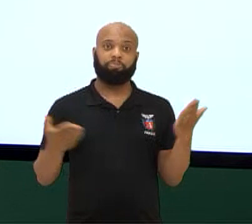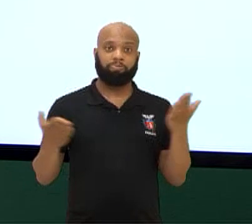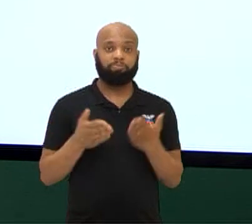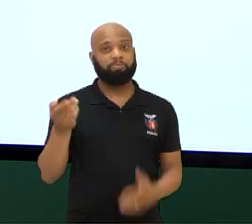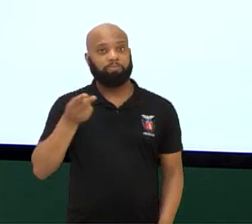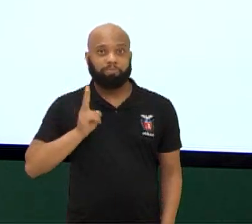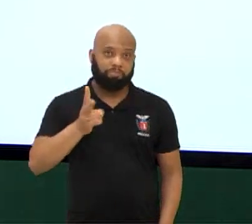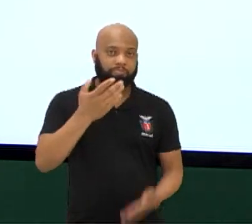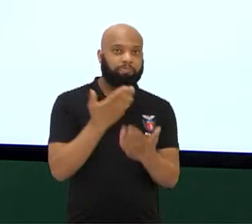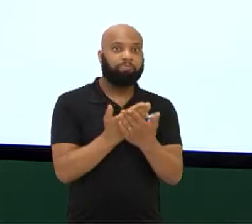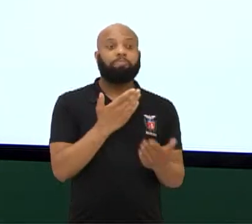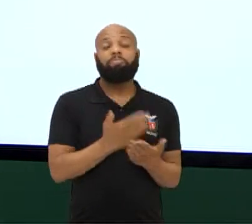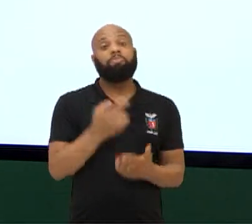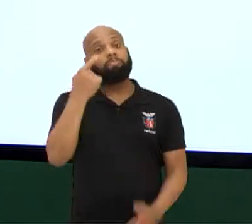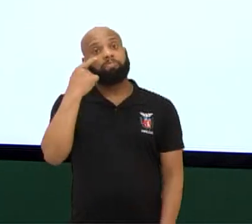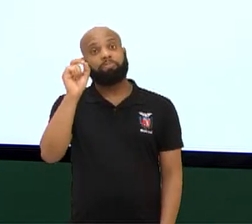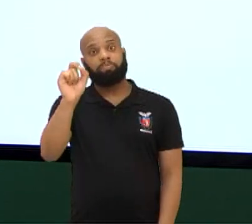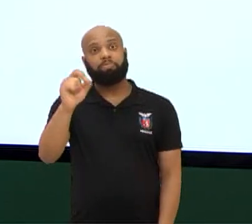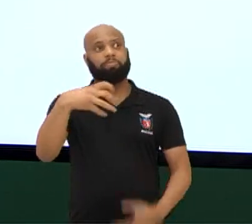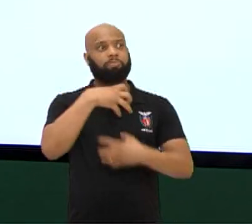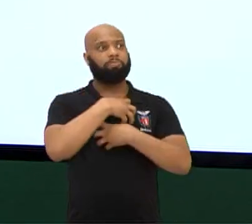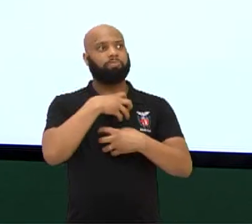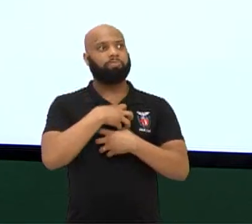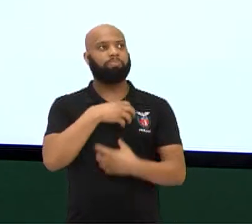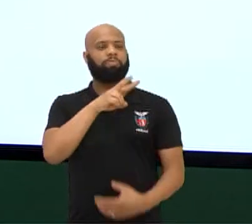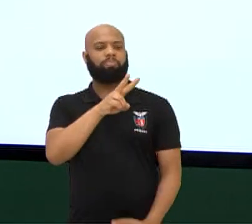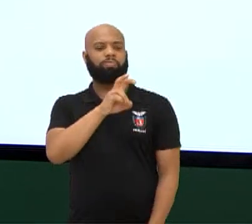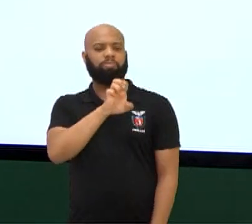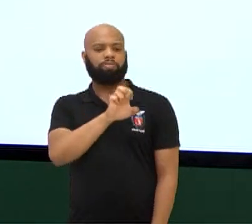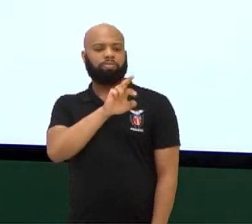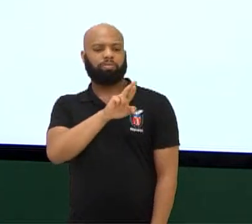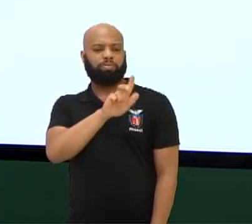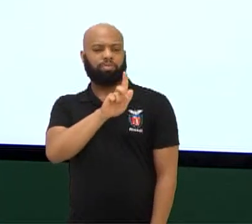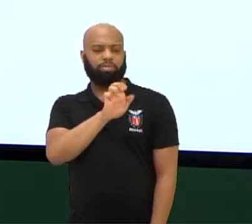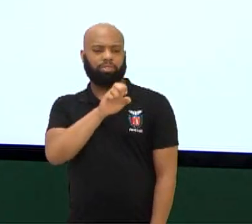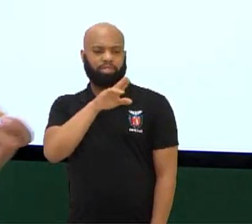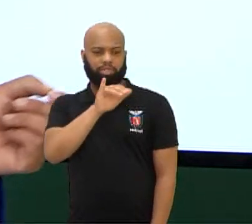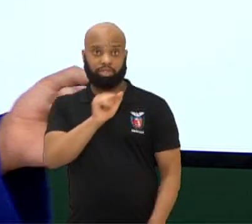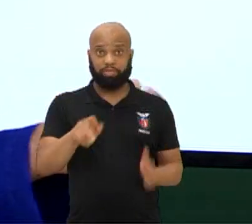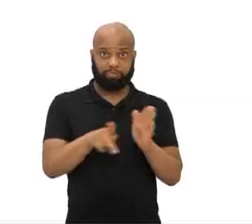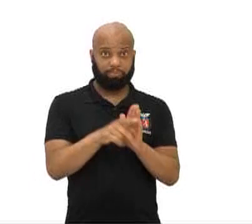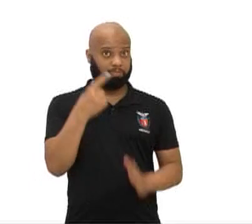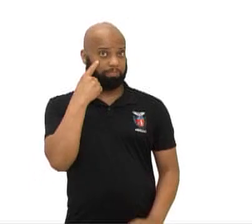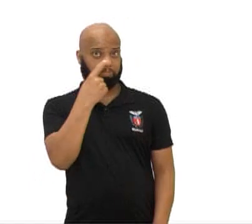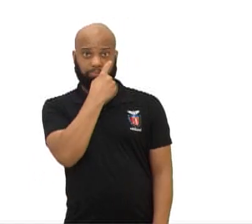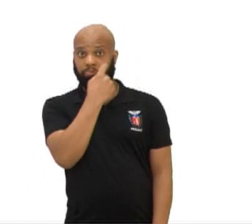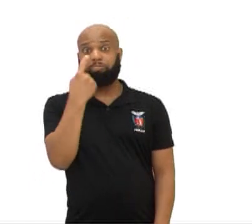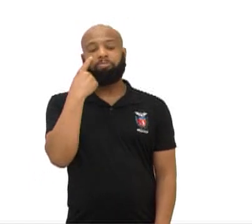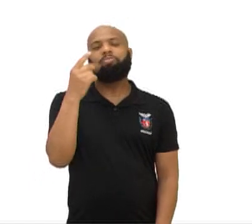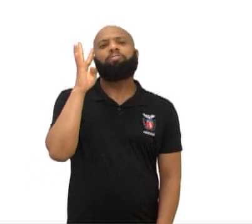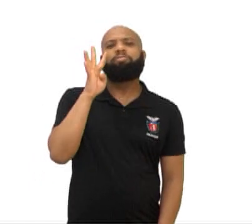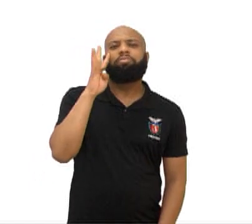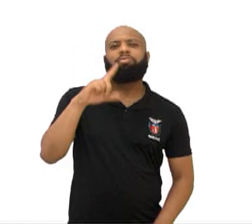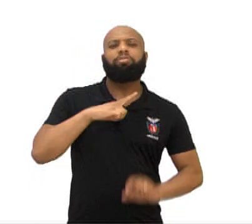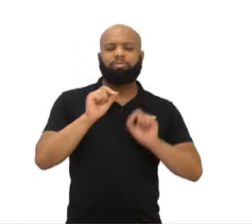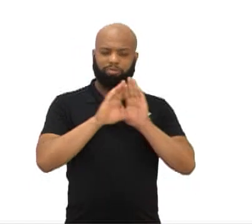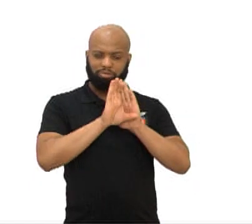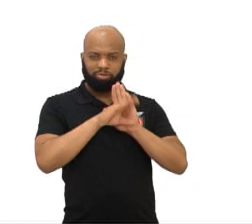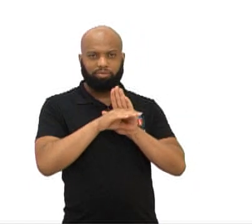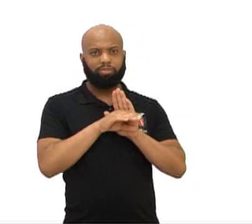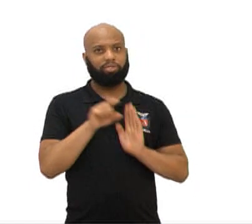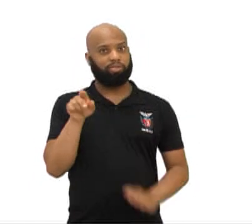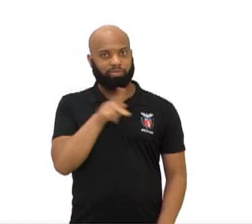meus queridos, então vamos lá dar uma olhada na ideia da vergência do olho. Olha que bacana aqui, pessoal. Temos ali o conceito que até o professor Jorge